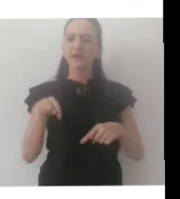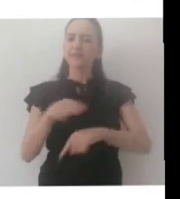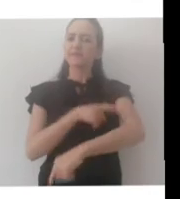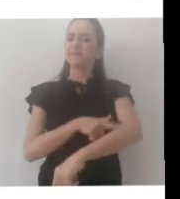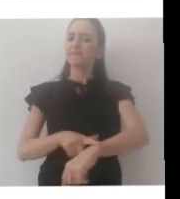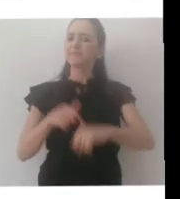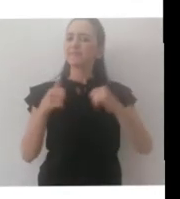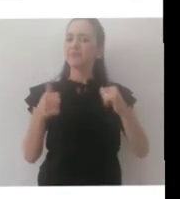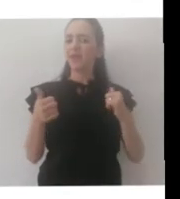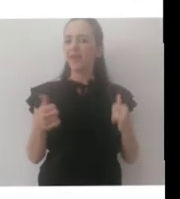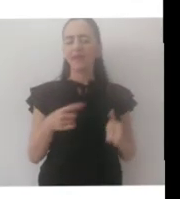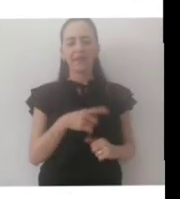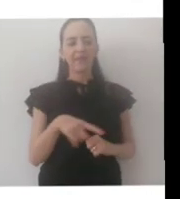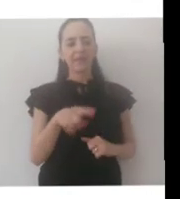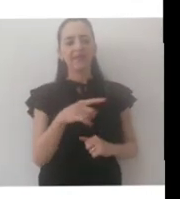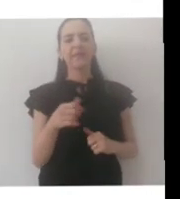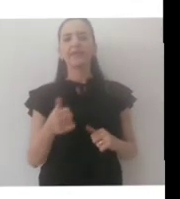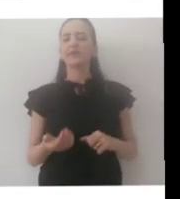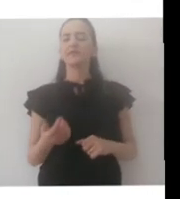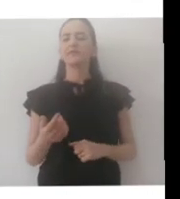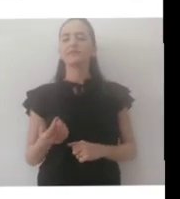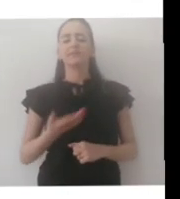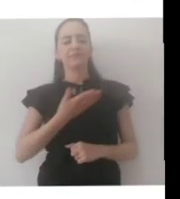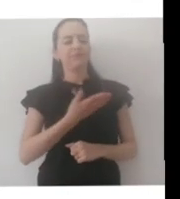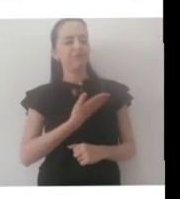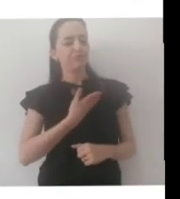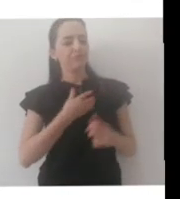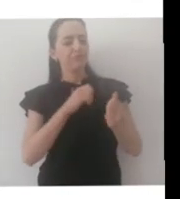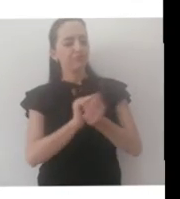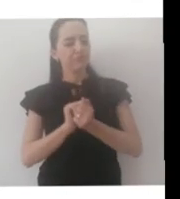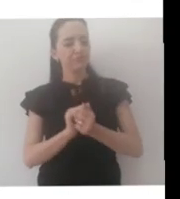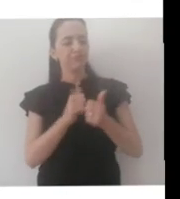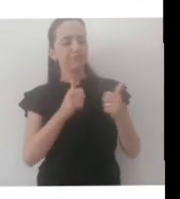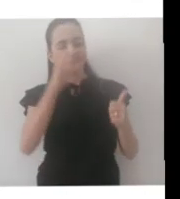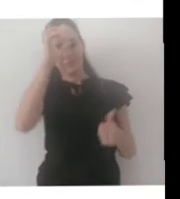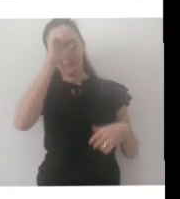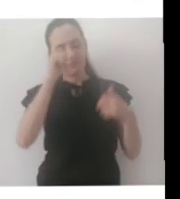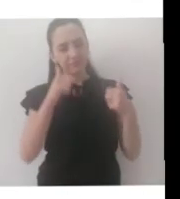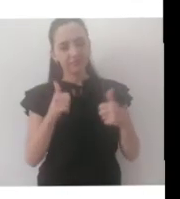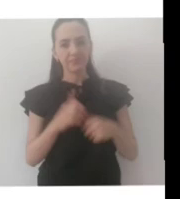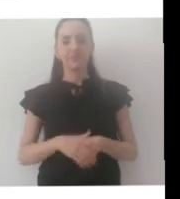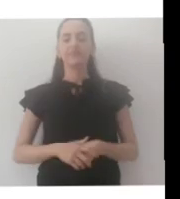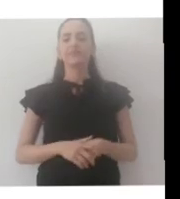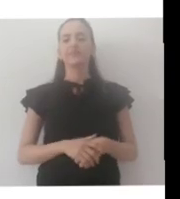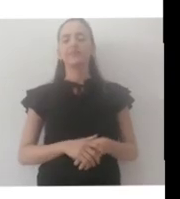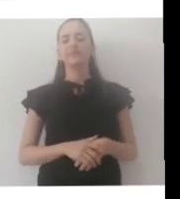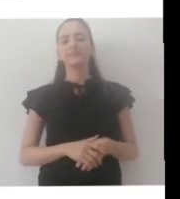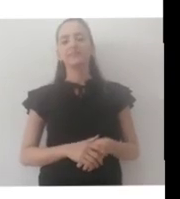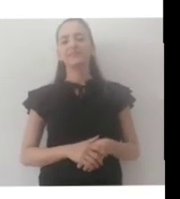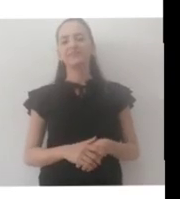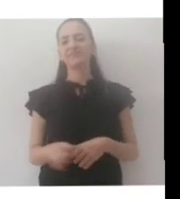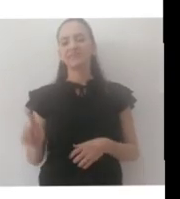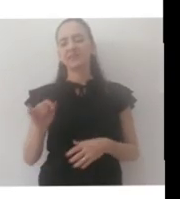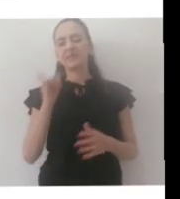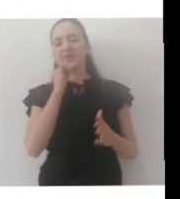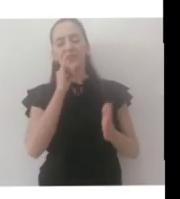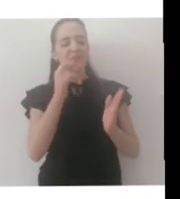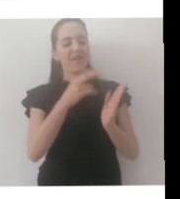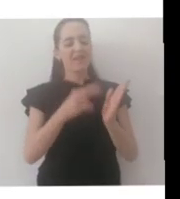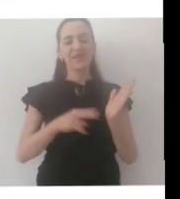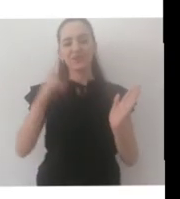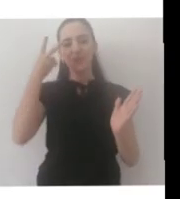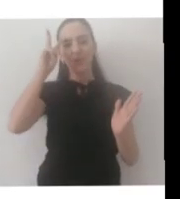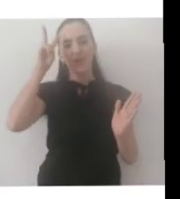ela soubesse que ali ela tinha que se comportar bem, que estava atrapalhando os colegas. Então isso daí se chama